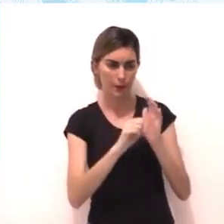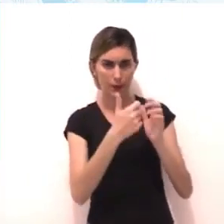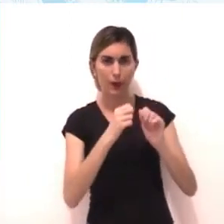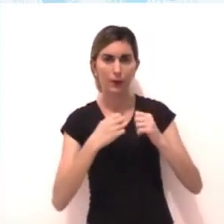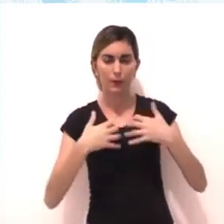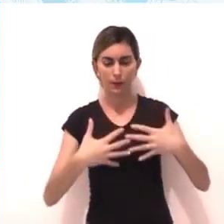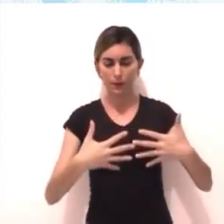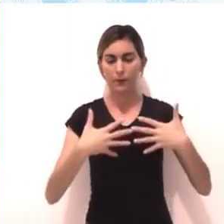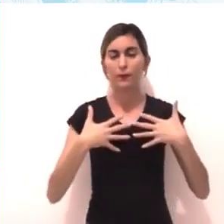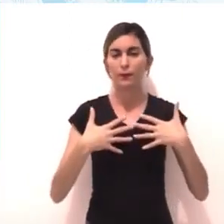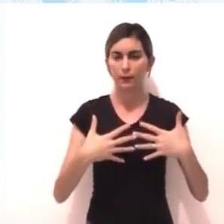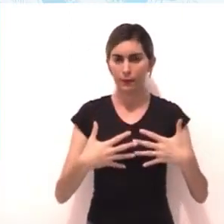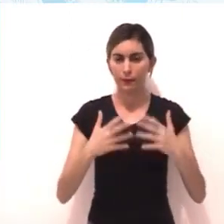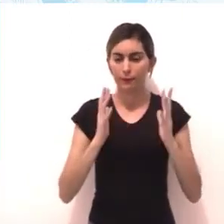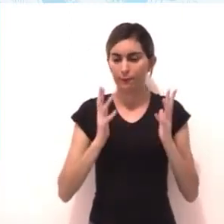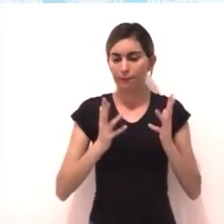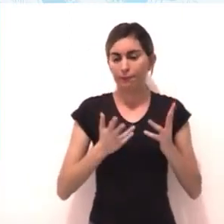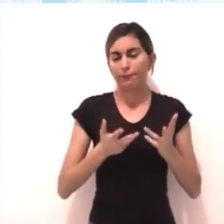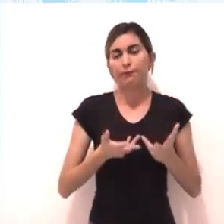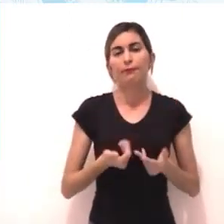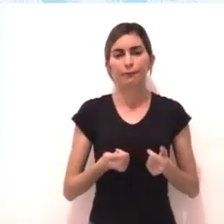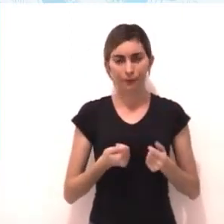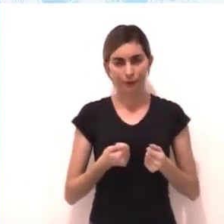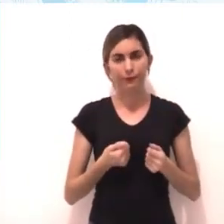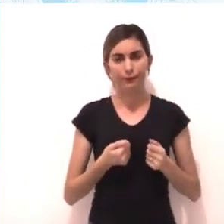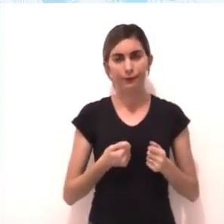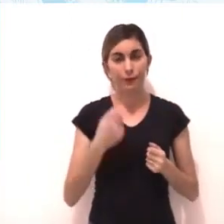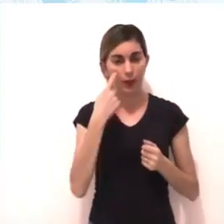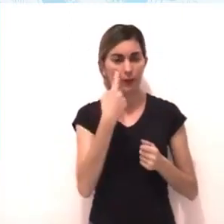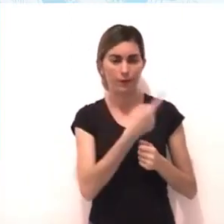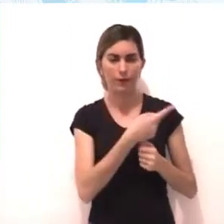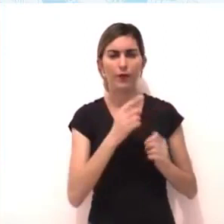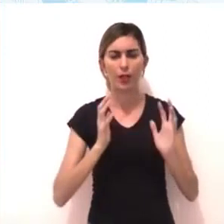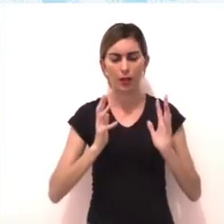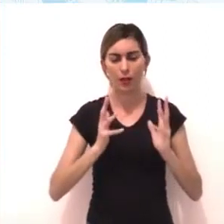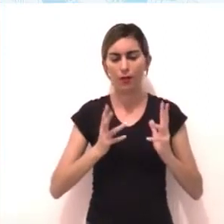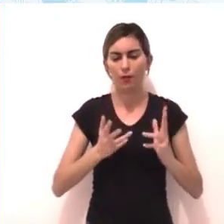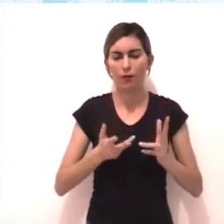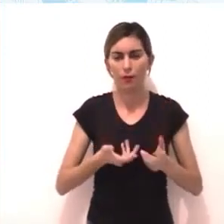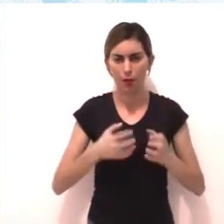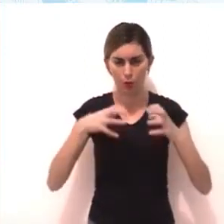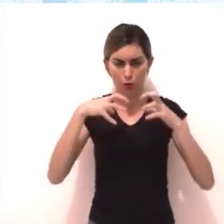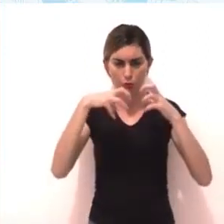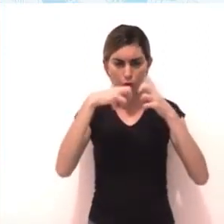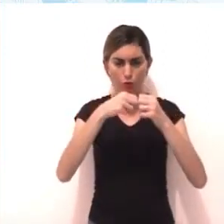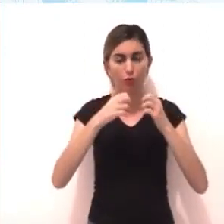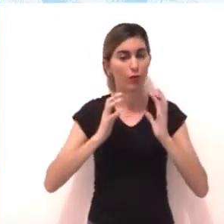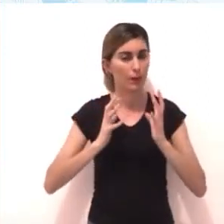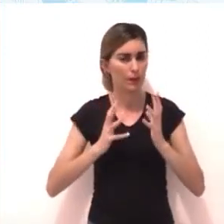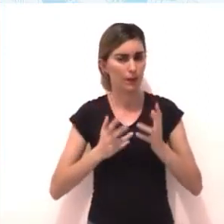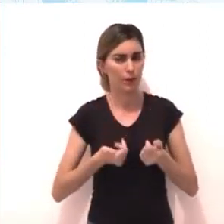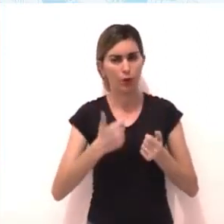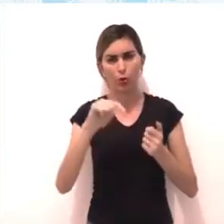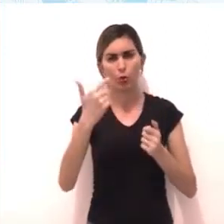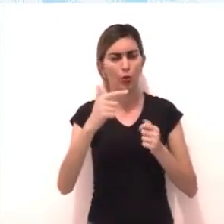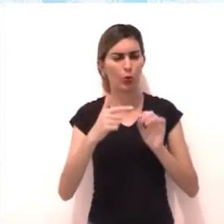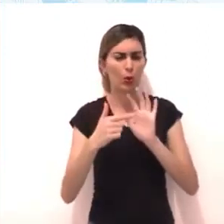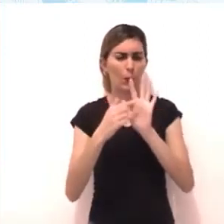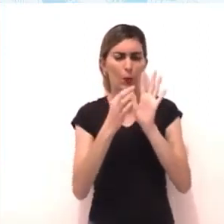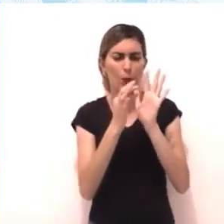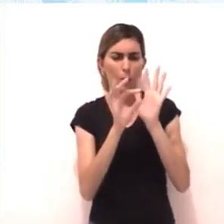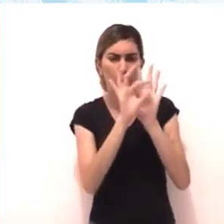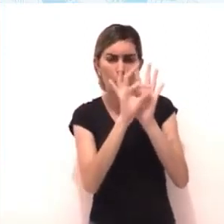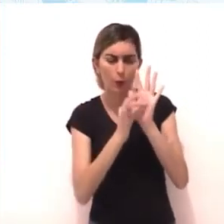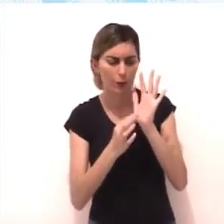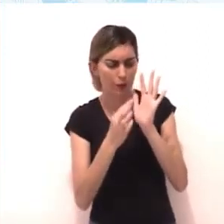pulmão está limpo. Você vai ver nessa parte que está mais escura, que não tem nenhuma manchinha branca. Você